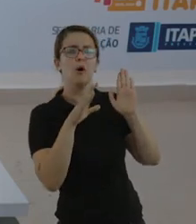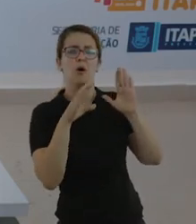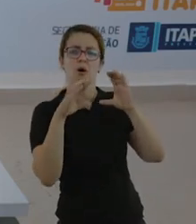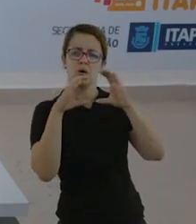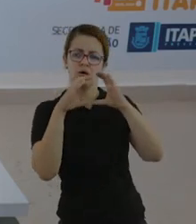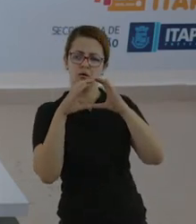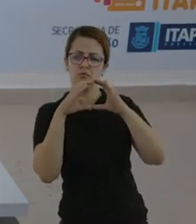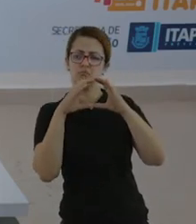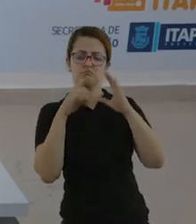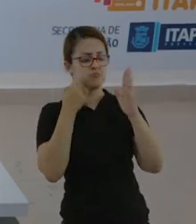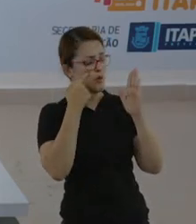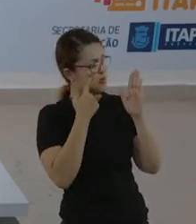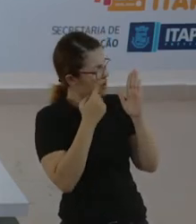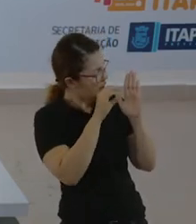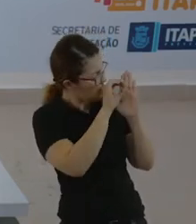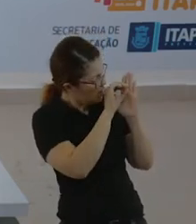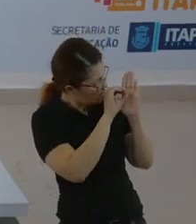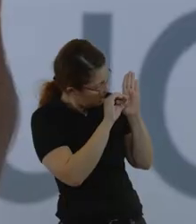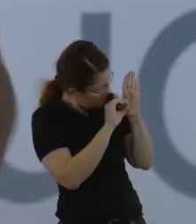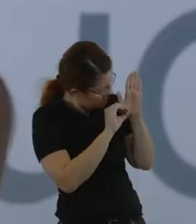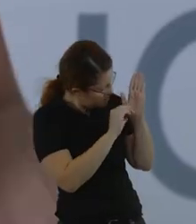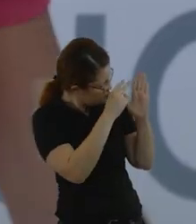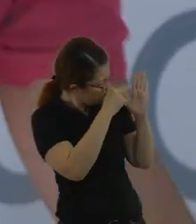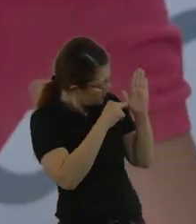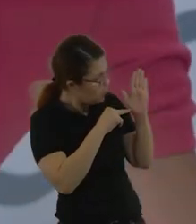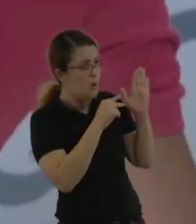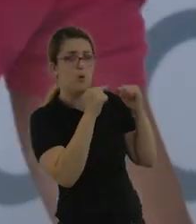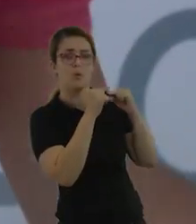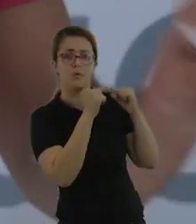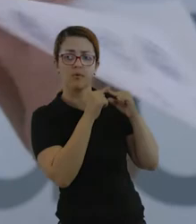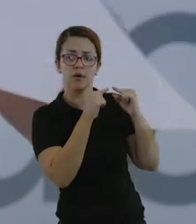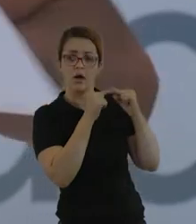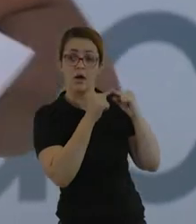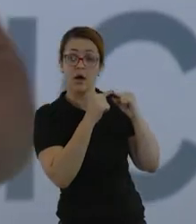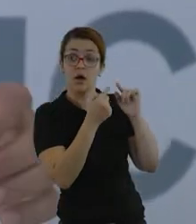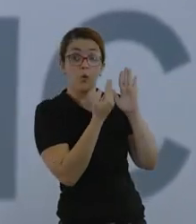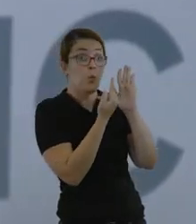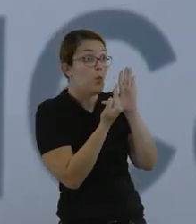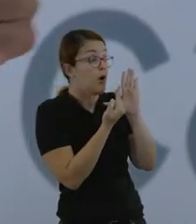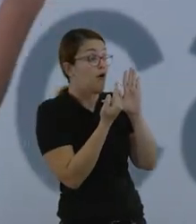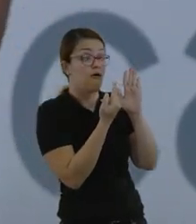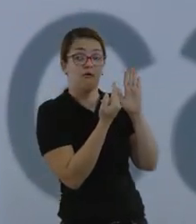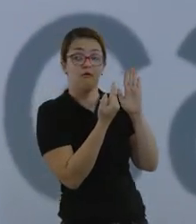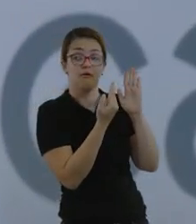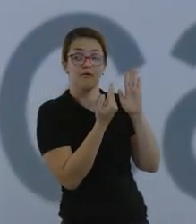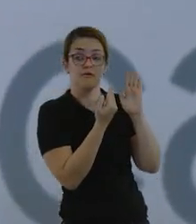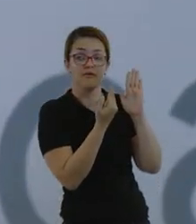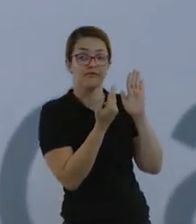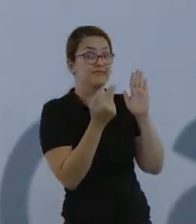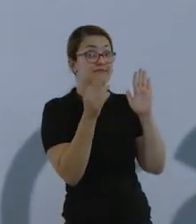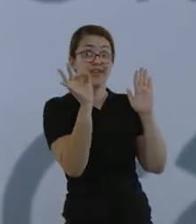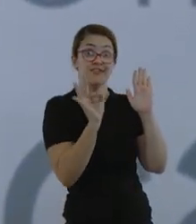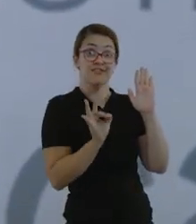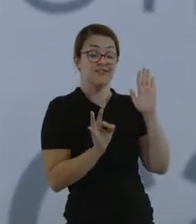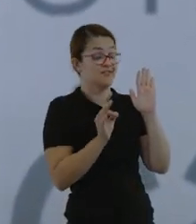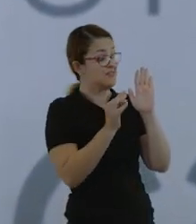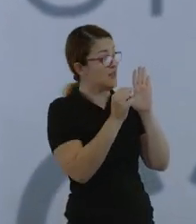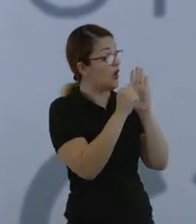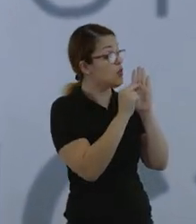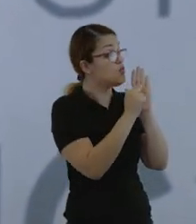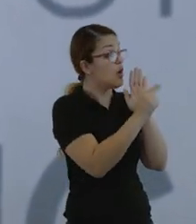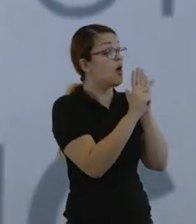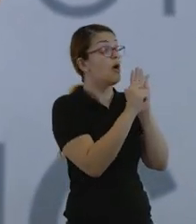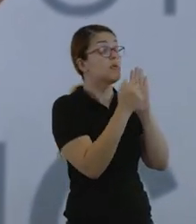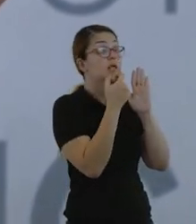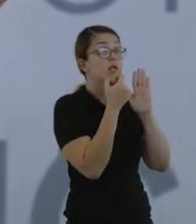Que sentimento é este emoji? Olhando aqui, deixa eu olhar naquela tabelinha. Olha, é igual este